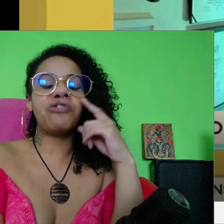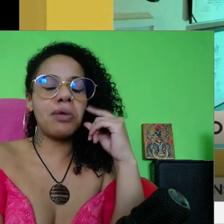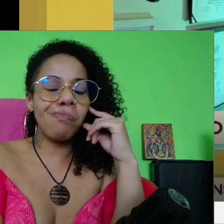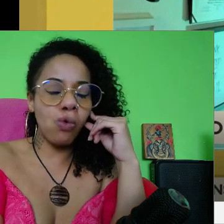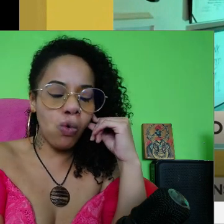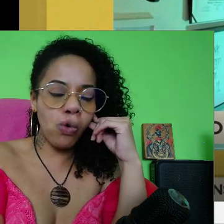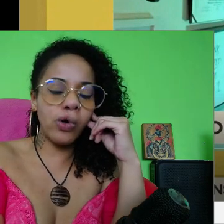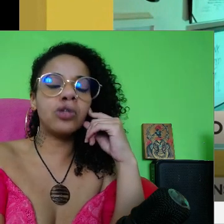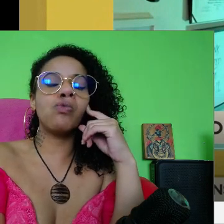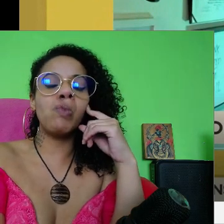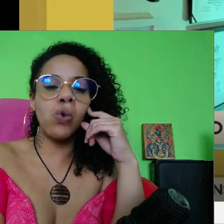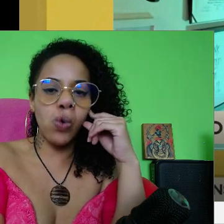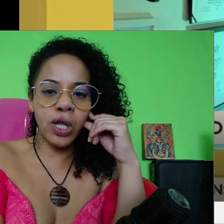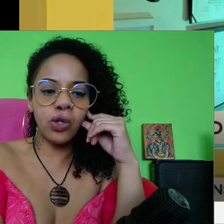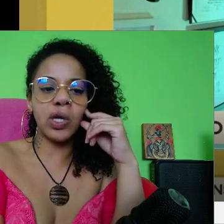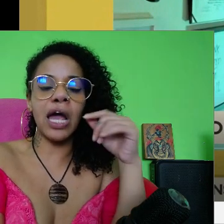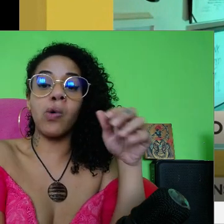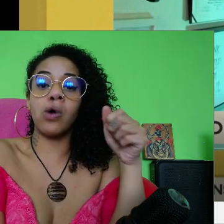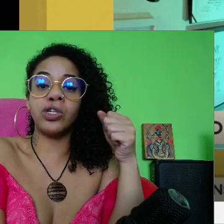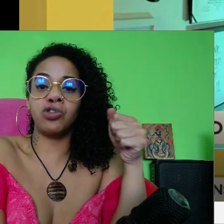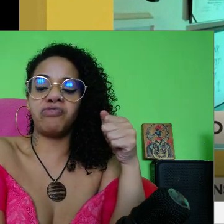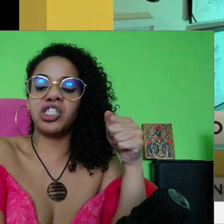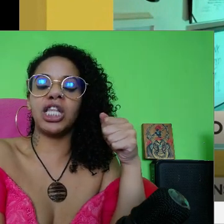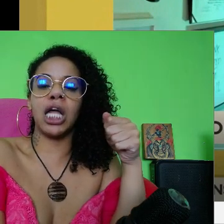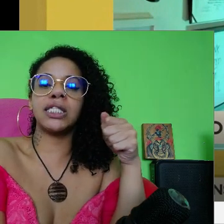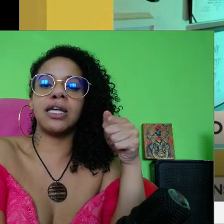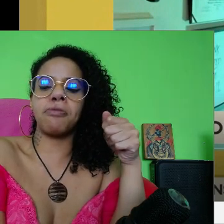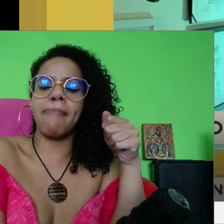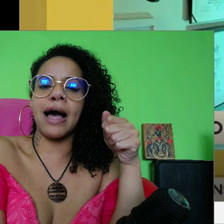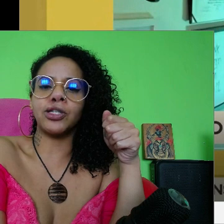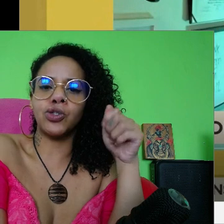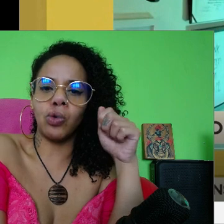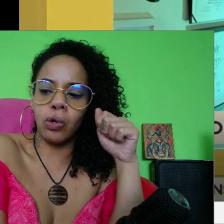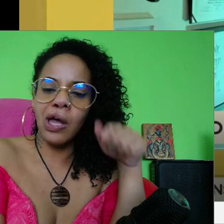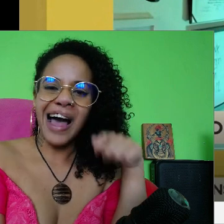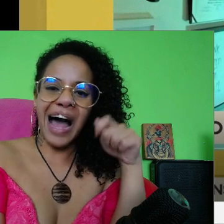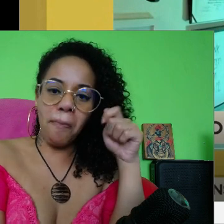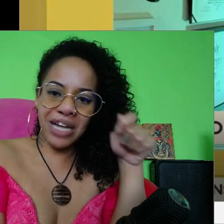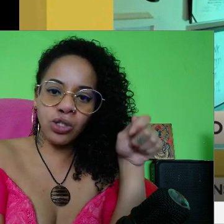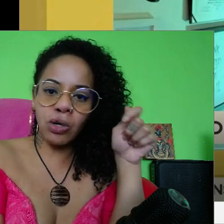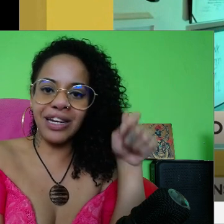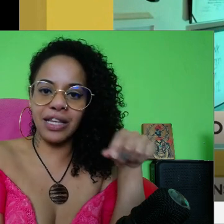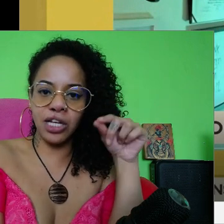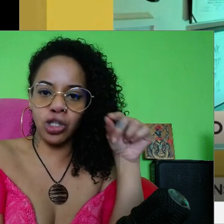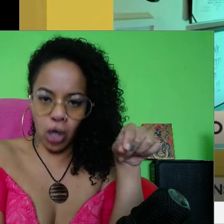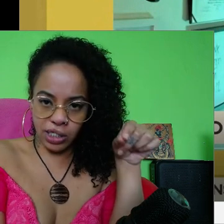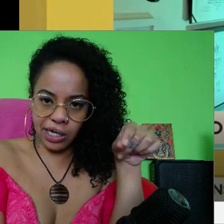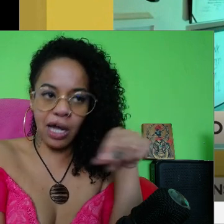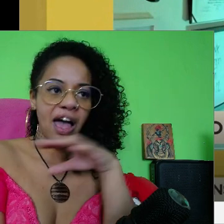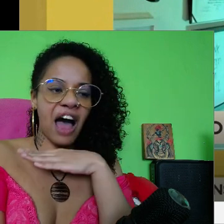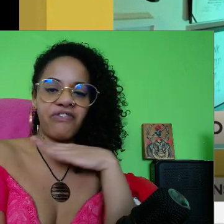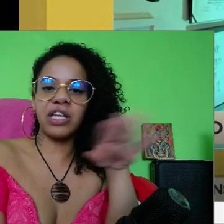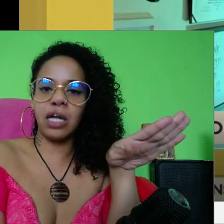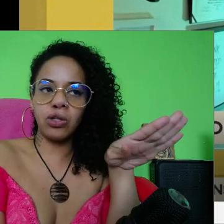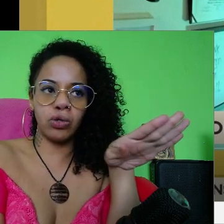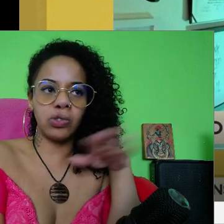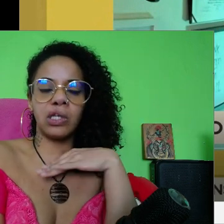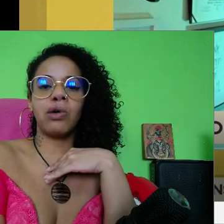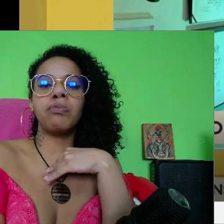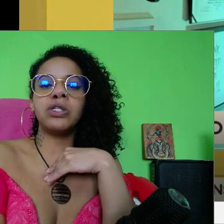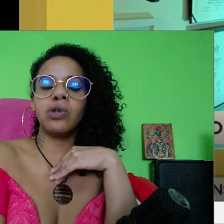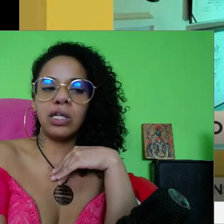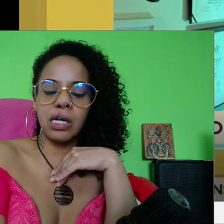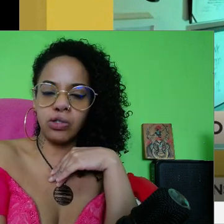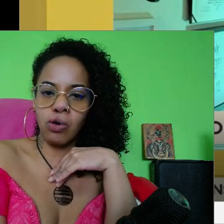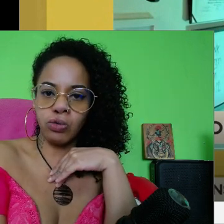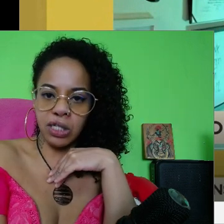também sofrem muito muito né com a coisa do você tem que ser masculino a masculinidade tóxica afeta a todos